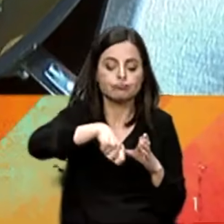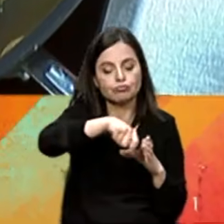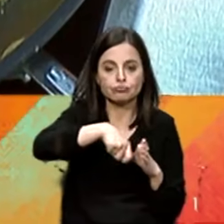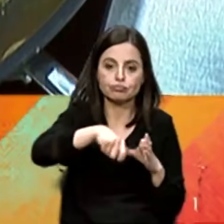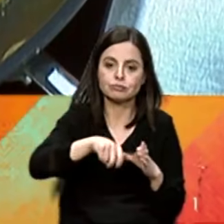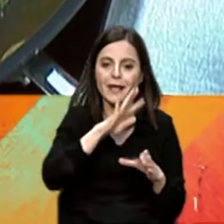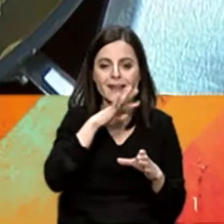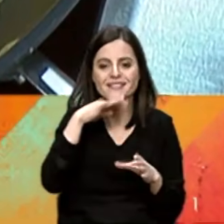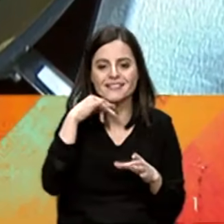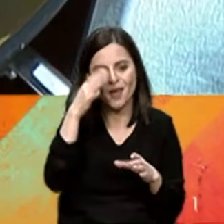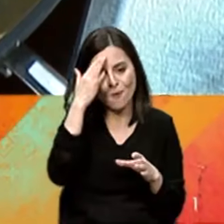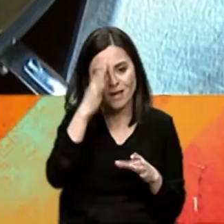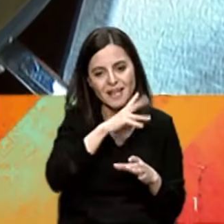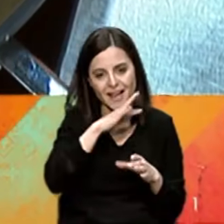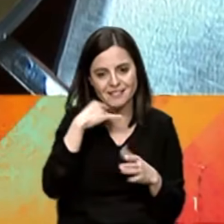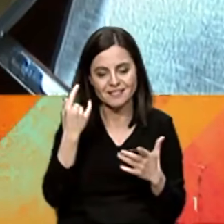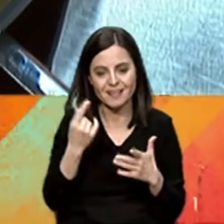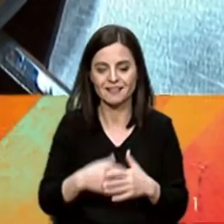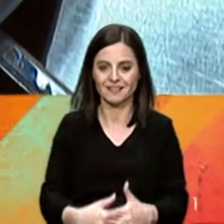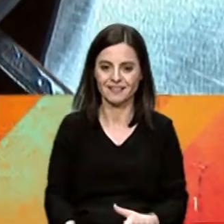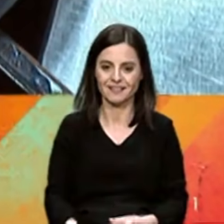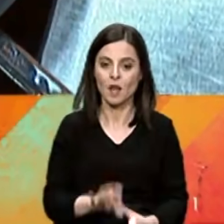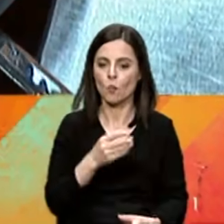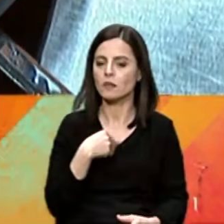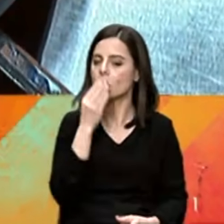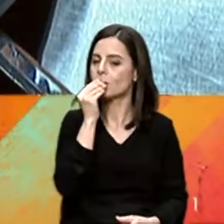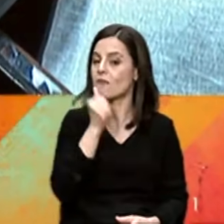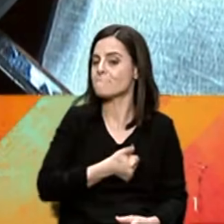isto tem piada. Não, eu acho que vai ter mais piada quando eu provar.